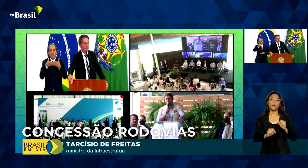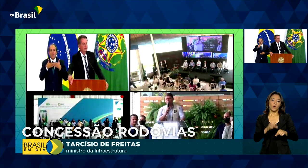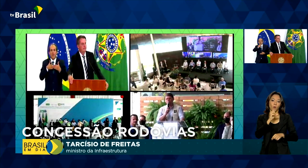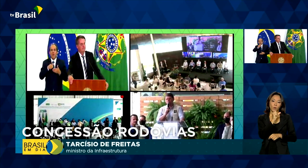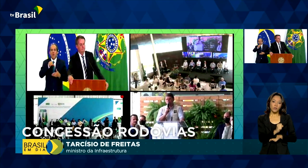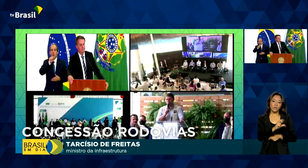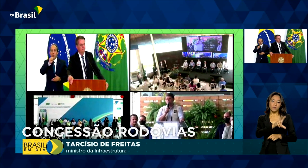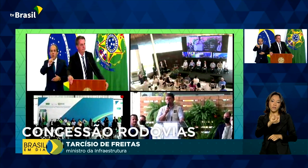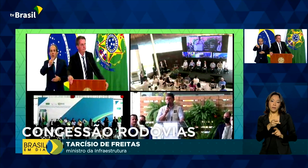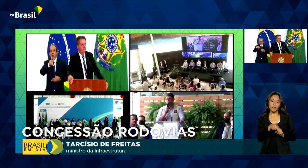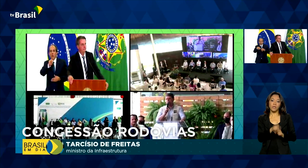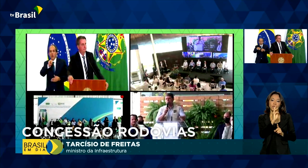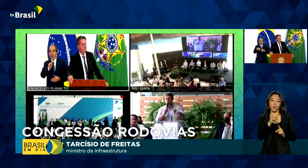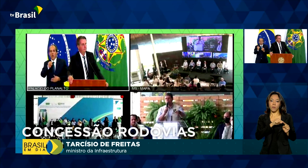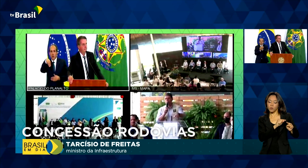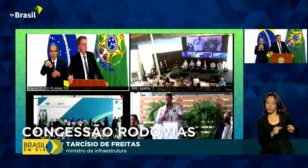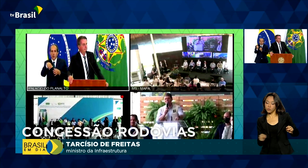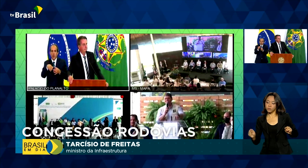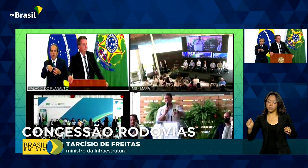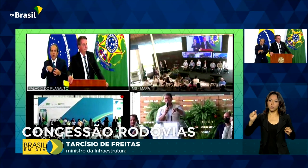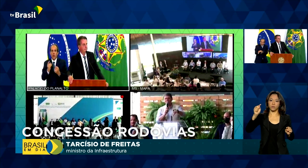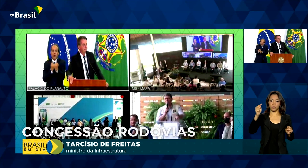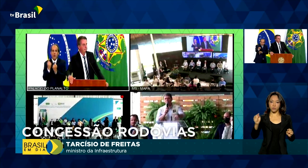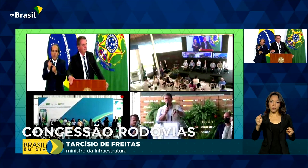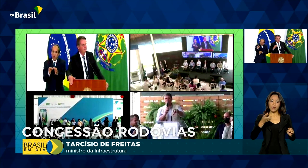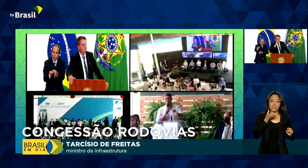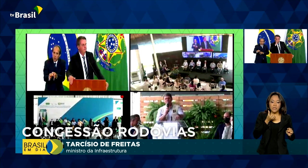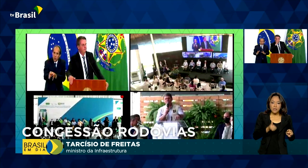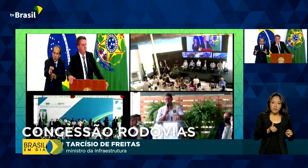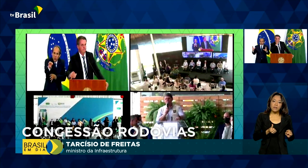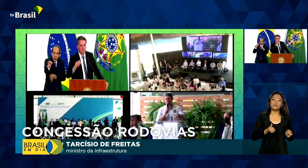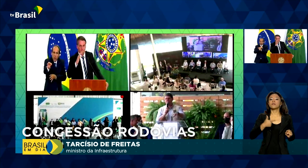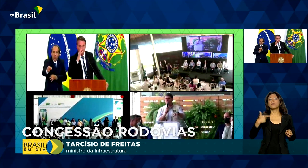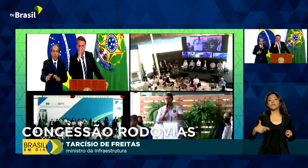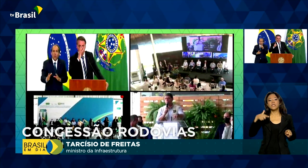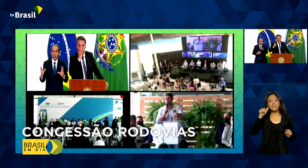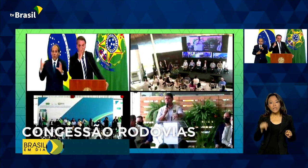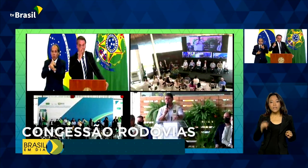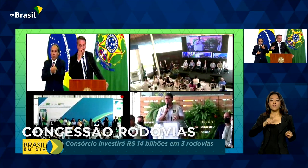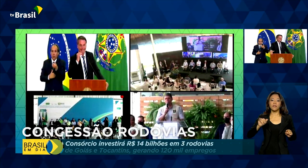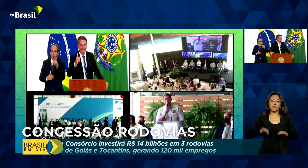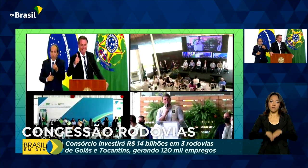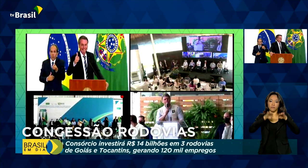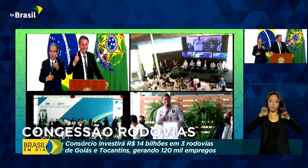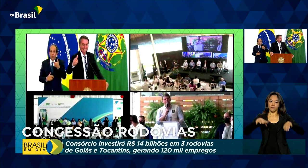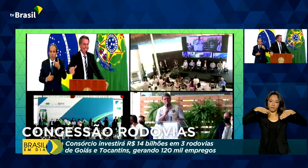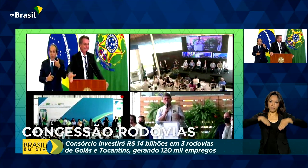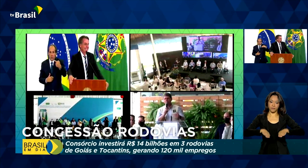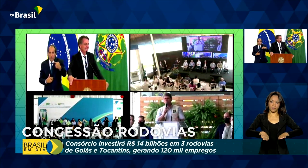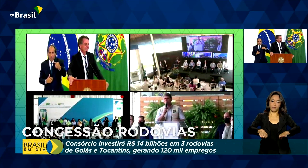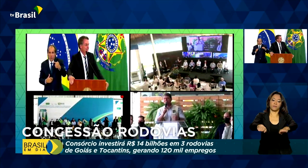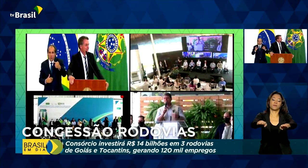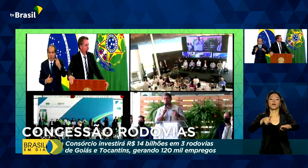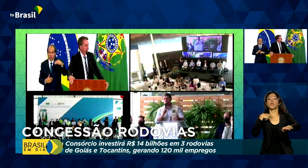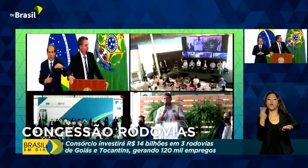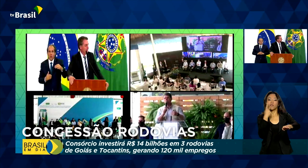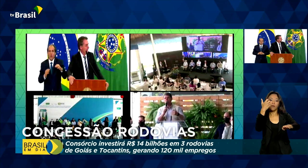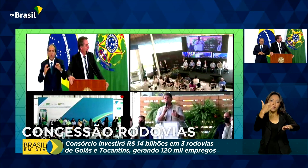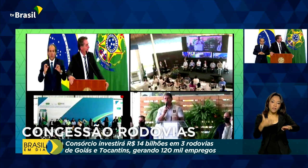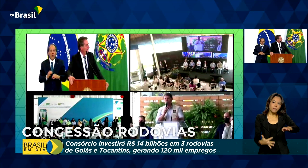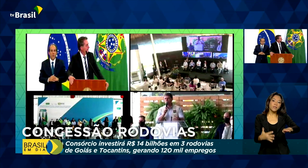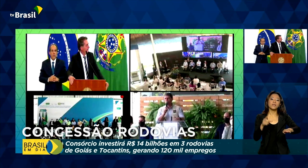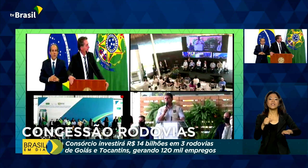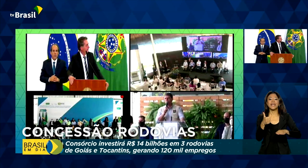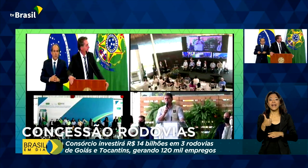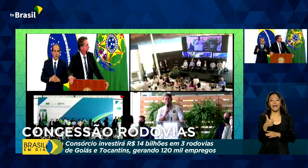quilômetros de rodovia, dos quais 627 serão duplicados. Estamos falando de 14